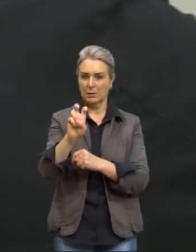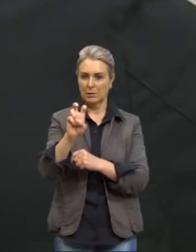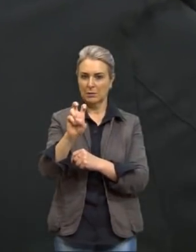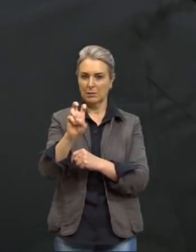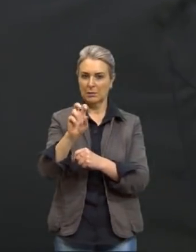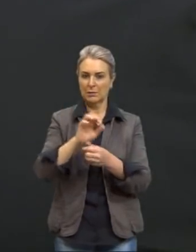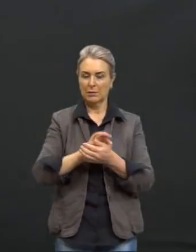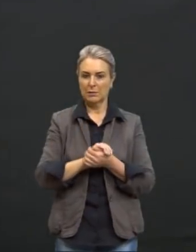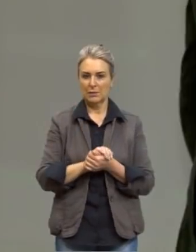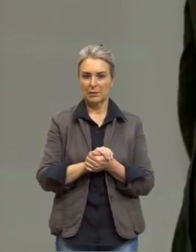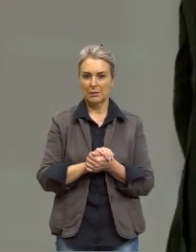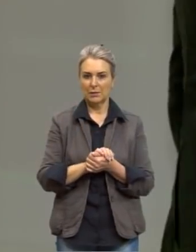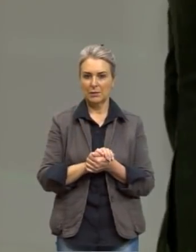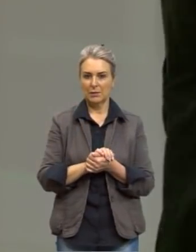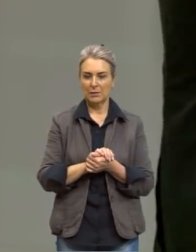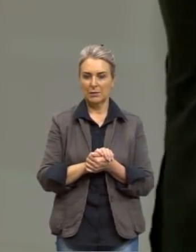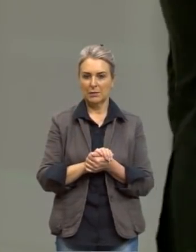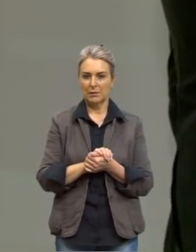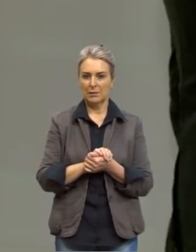tá